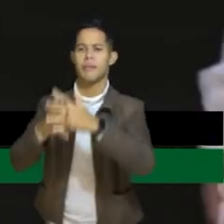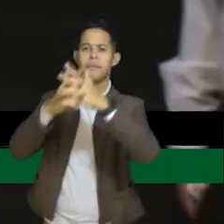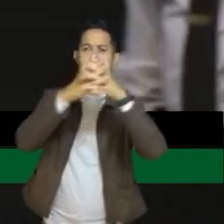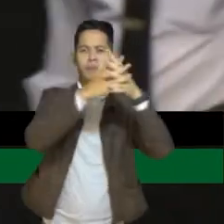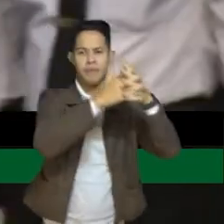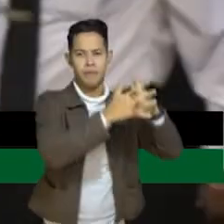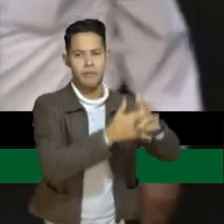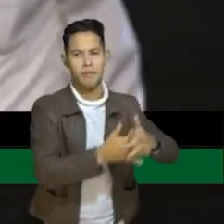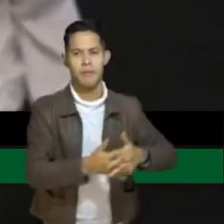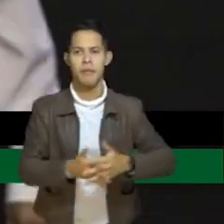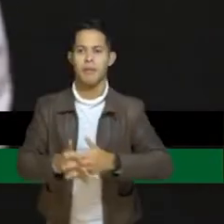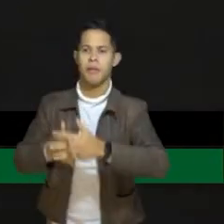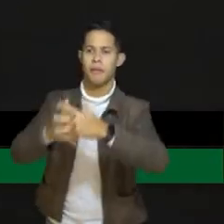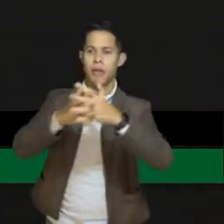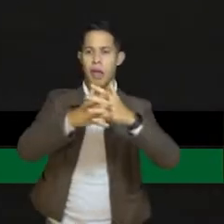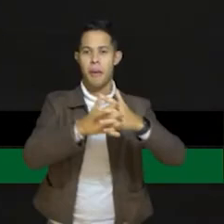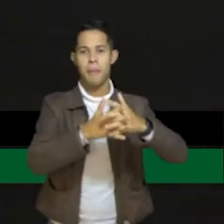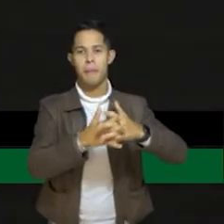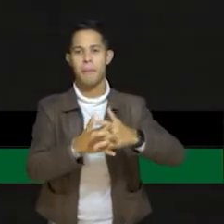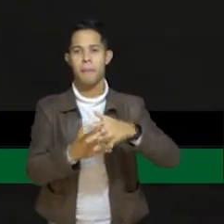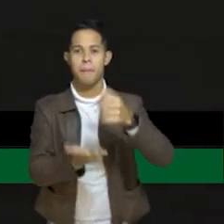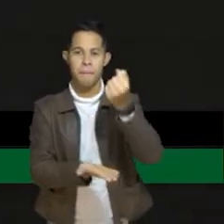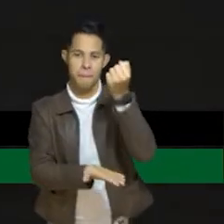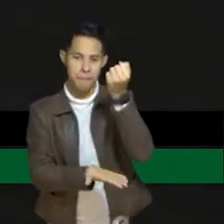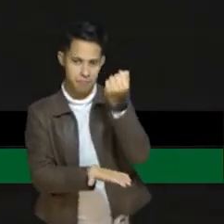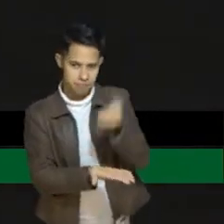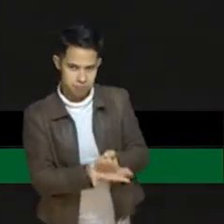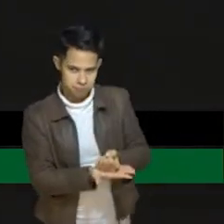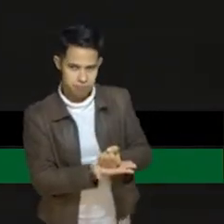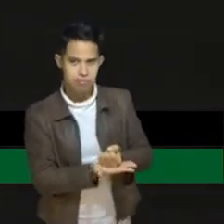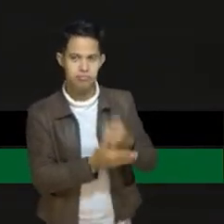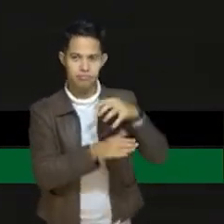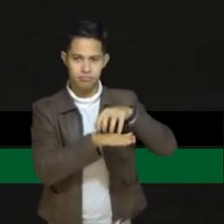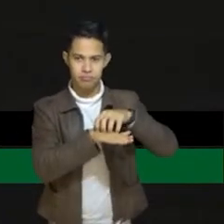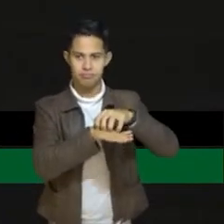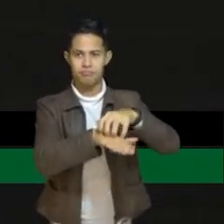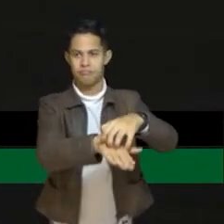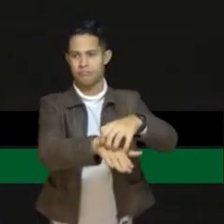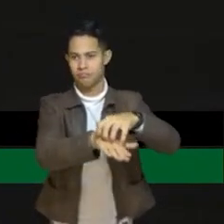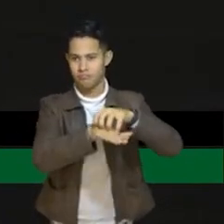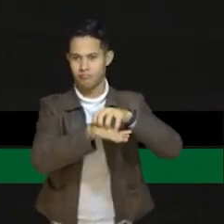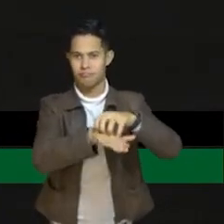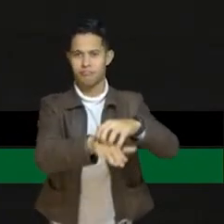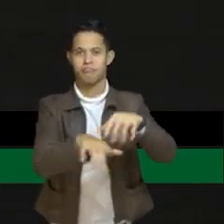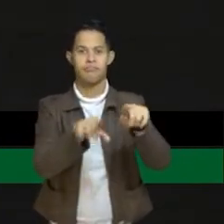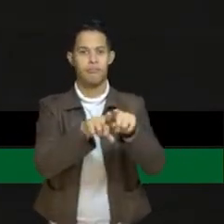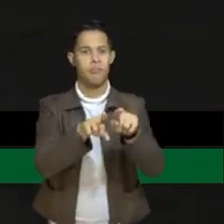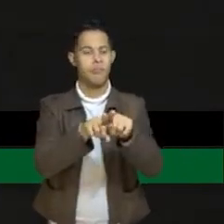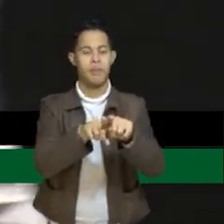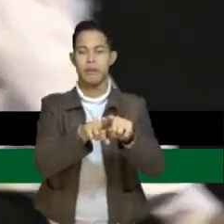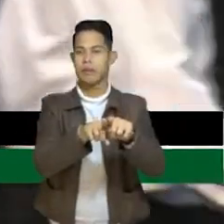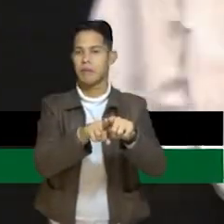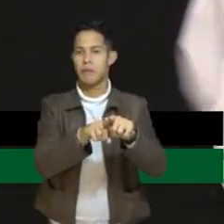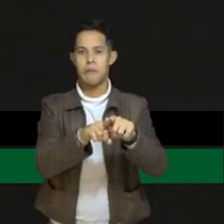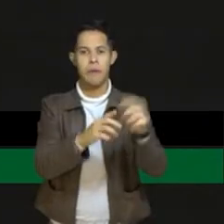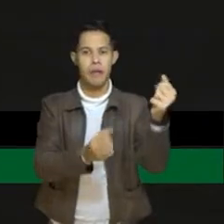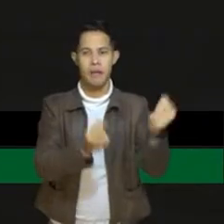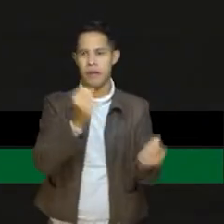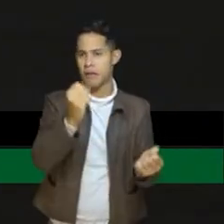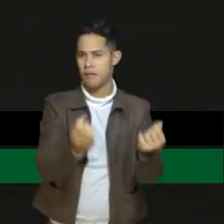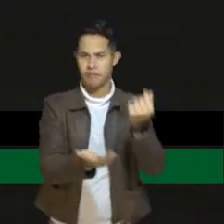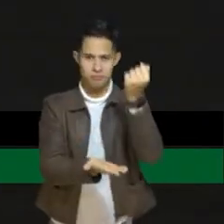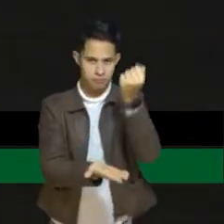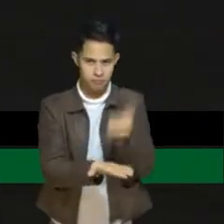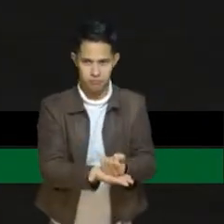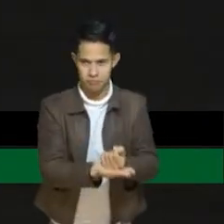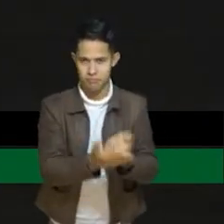exponencialmente acima da sua capacidade inicial projetada, a circulação dos veículos pesados